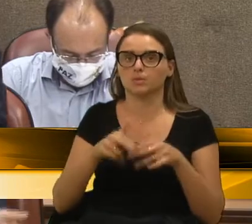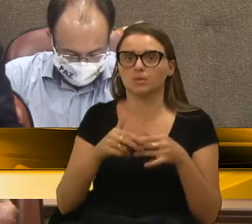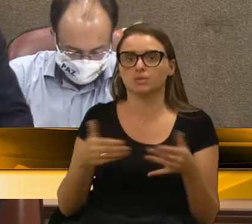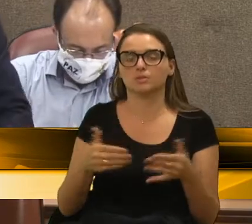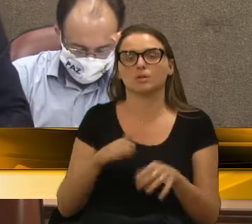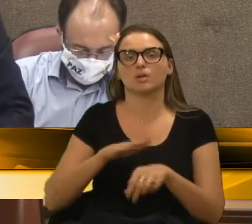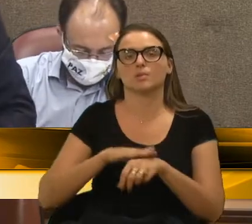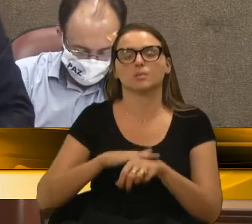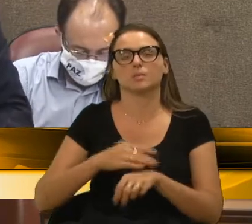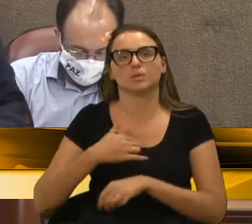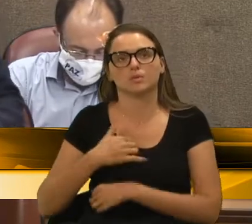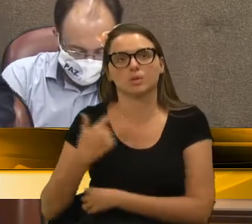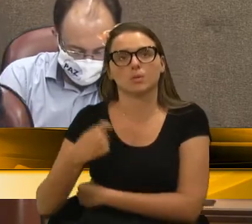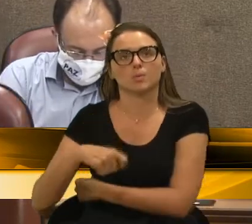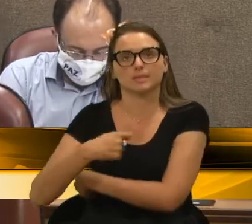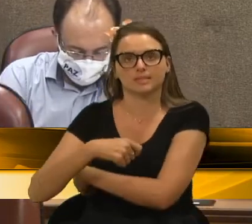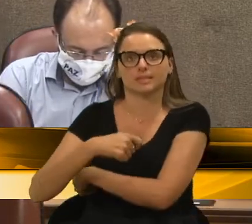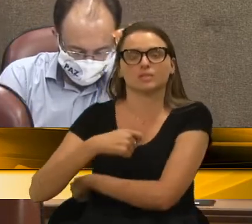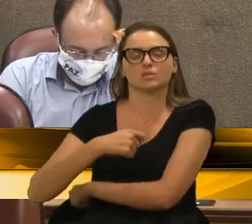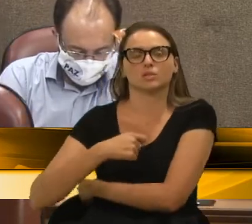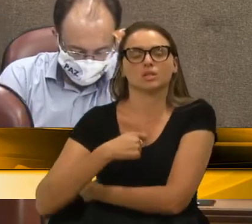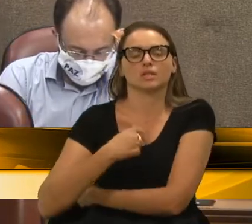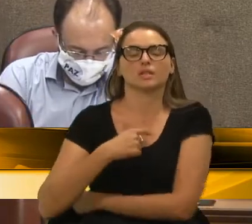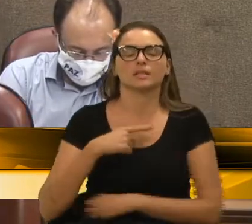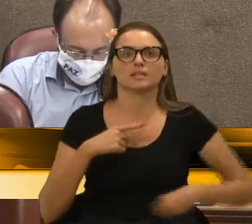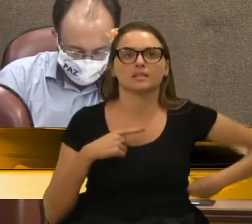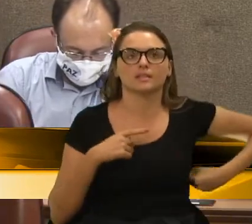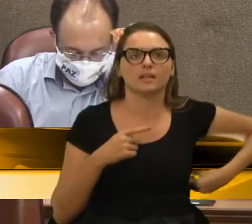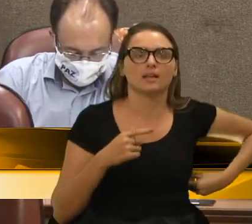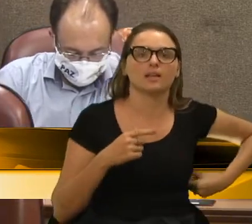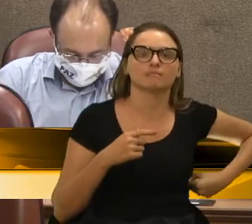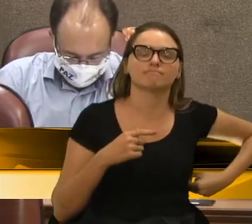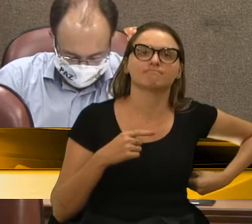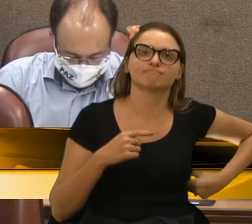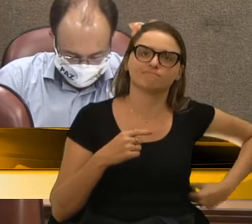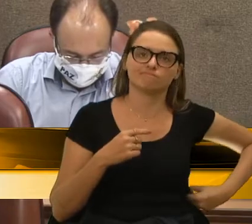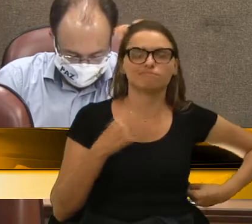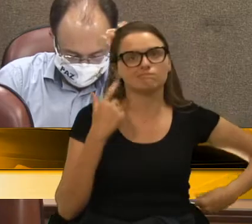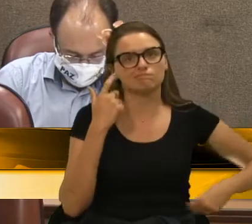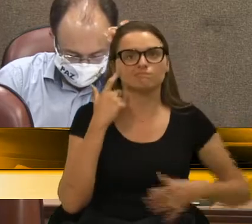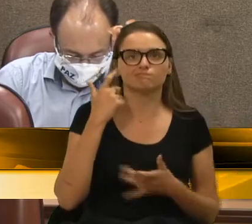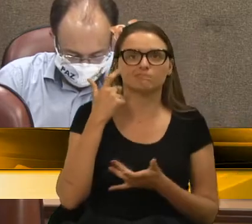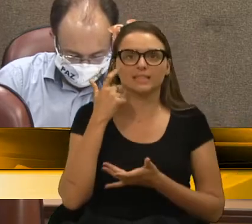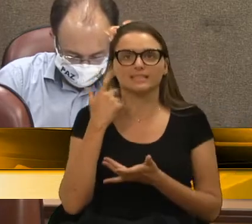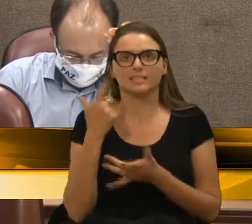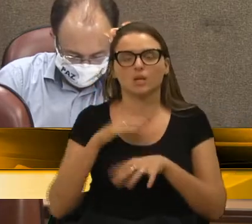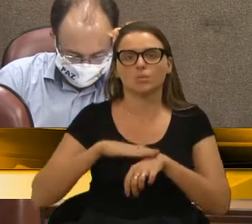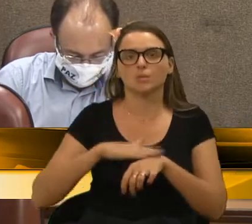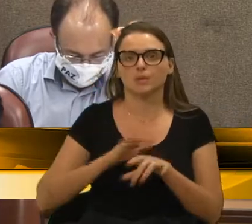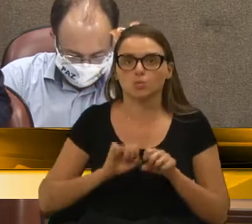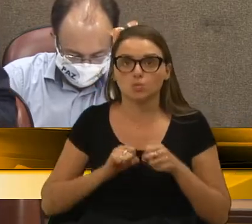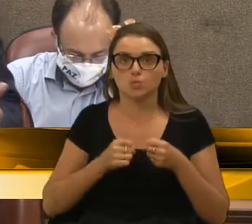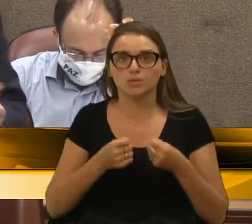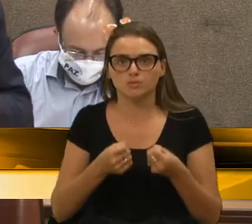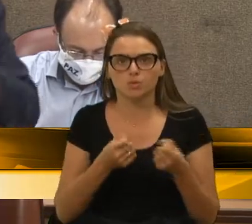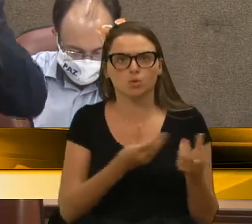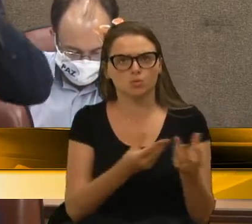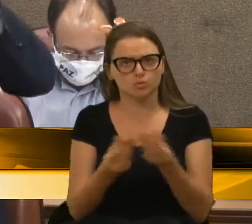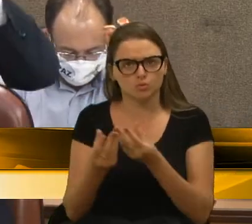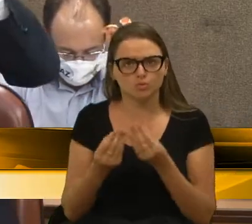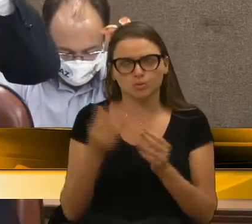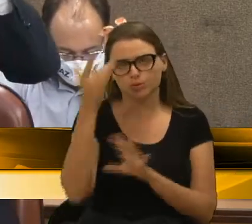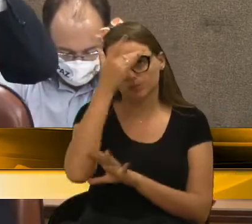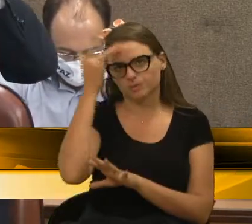é preciso, repito, ser sensível com esse momento anormal, né, o esforço de muitos, né, e também